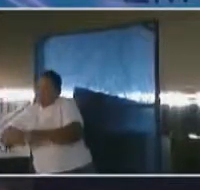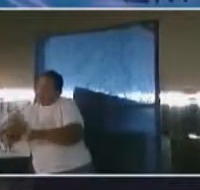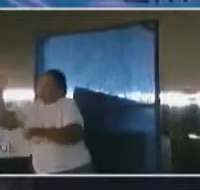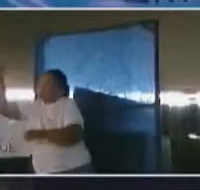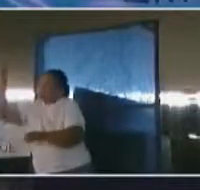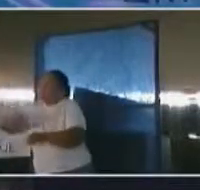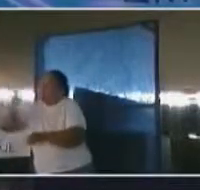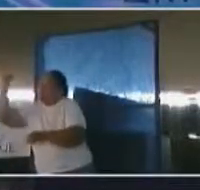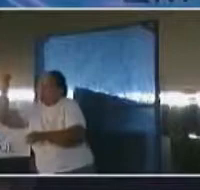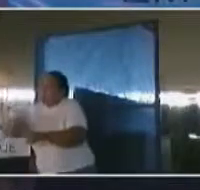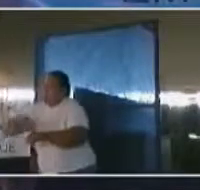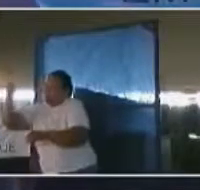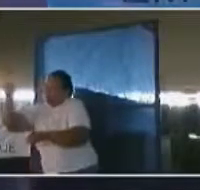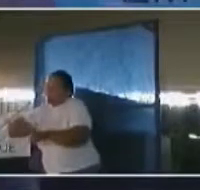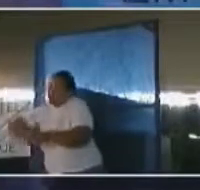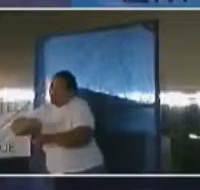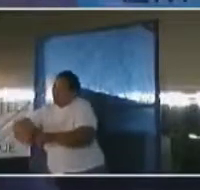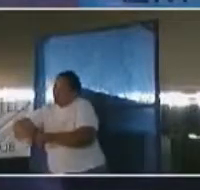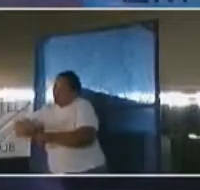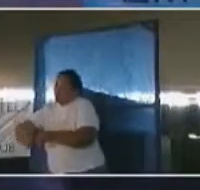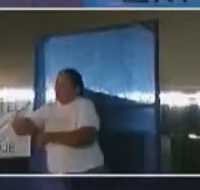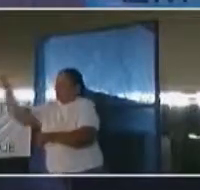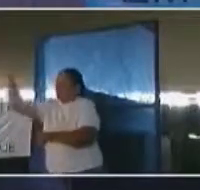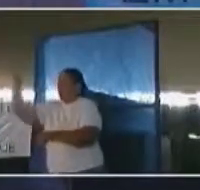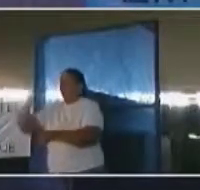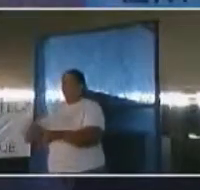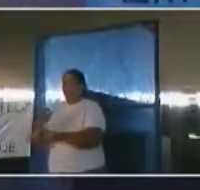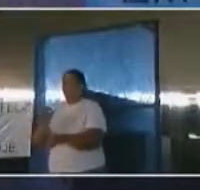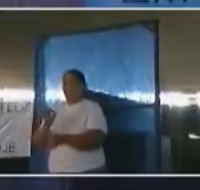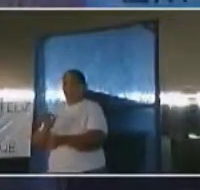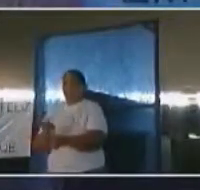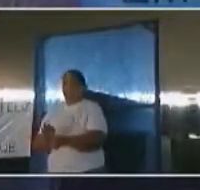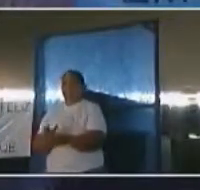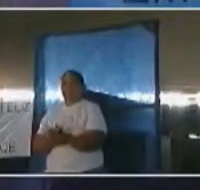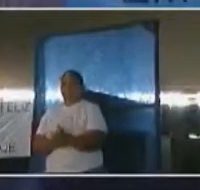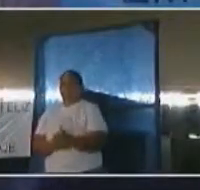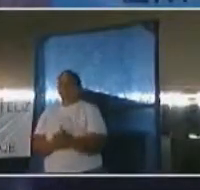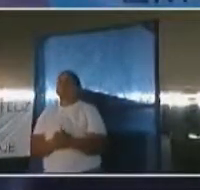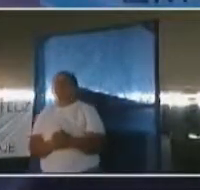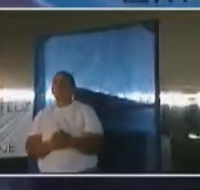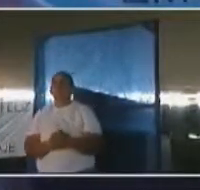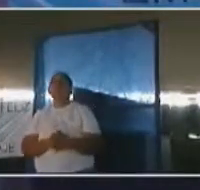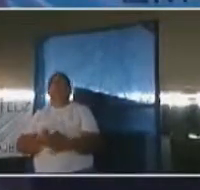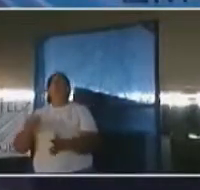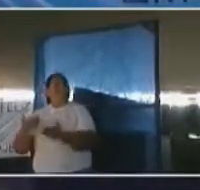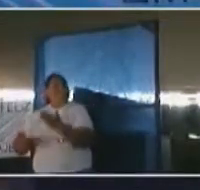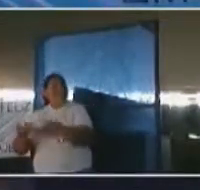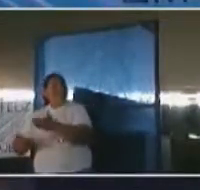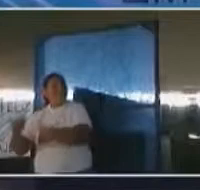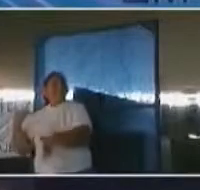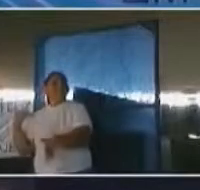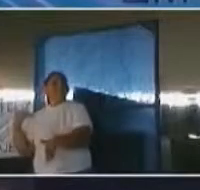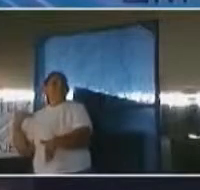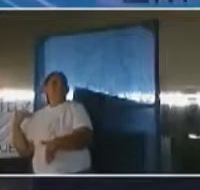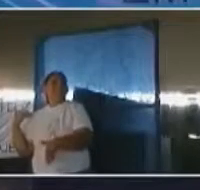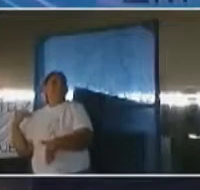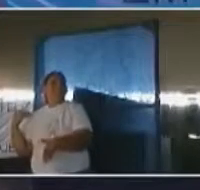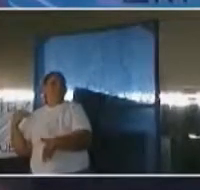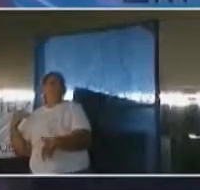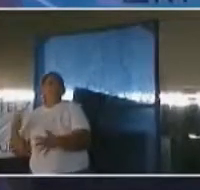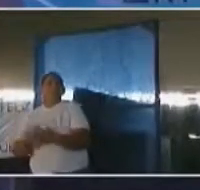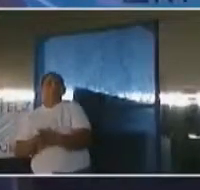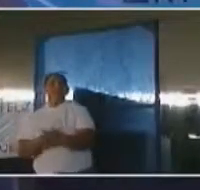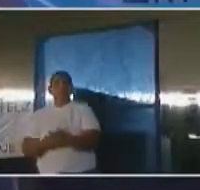Naquela época, no meu bairro, bairro de periferia, ainda tinha muitos espaços abertos. Mesmo